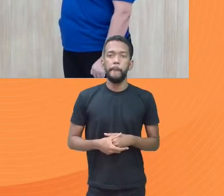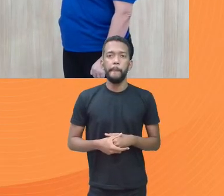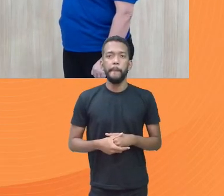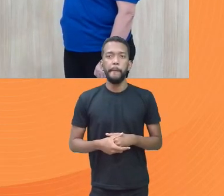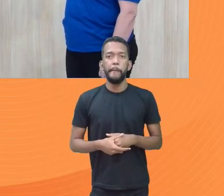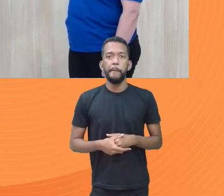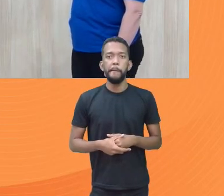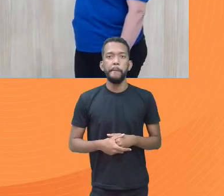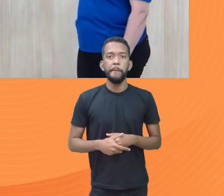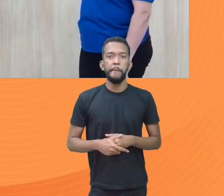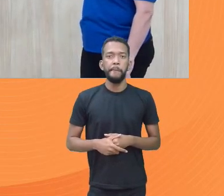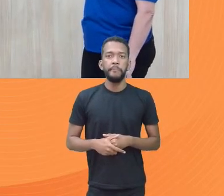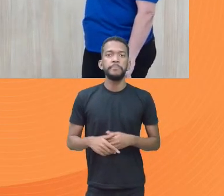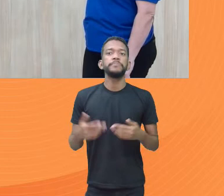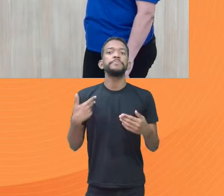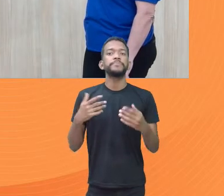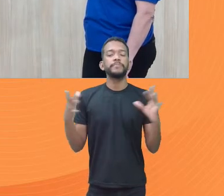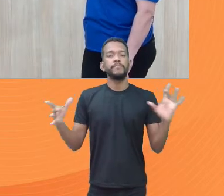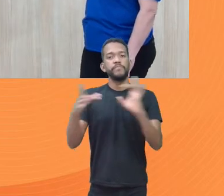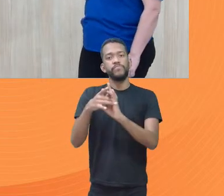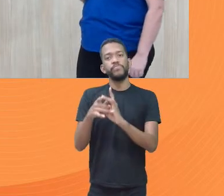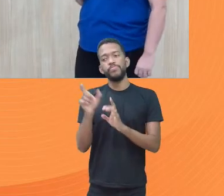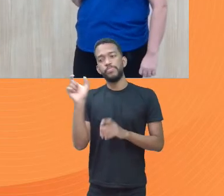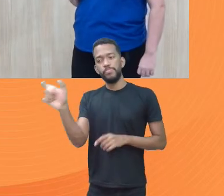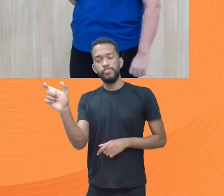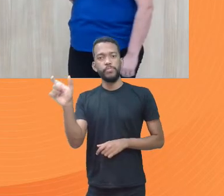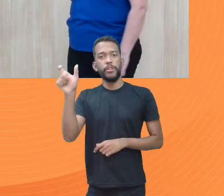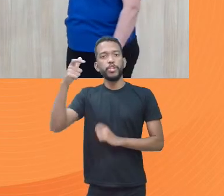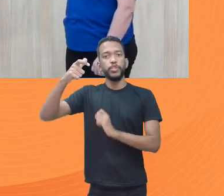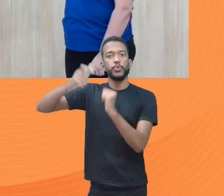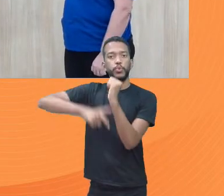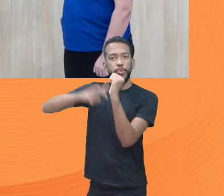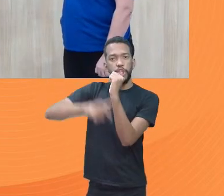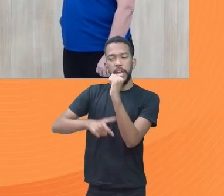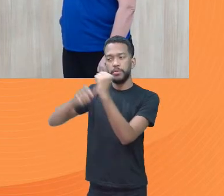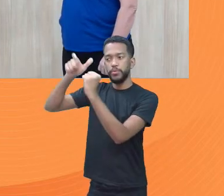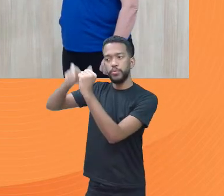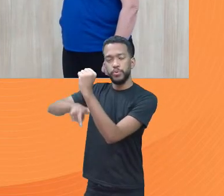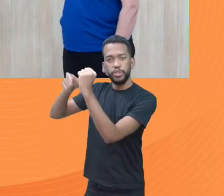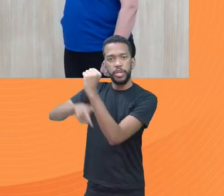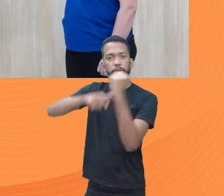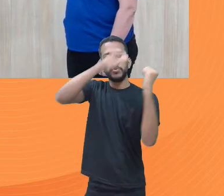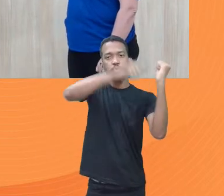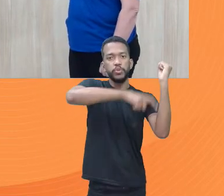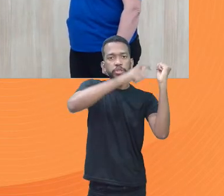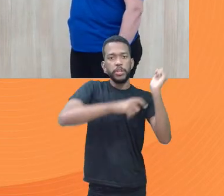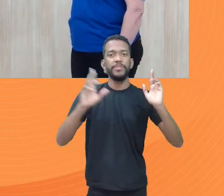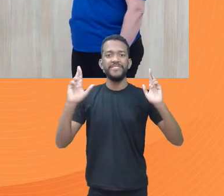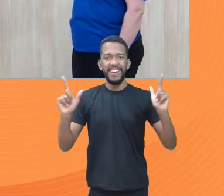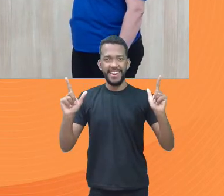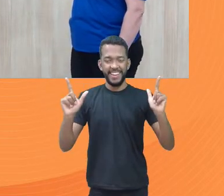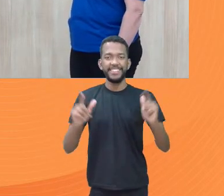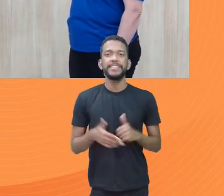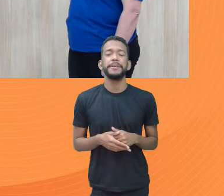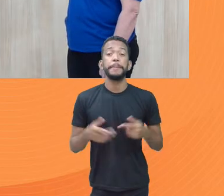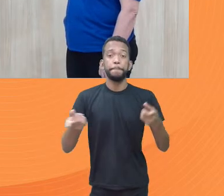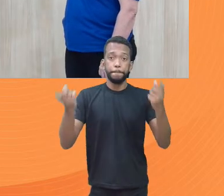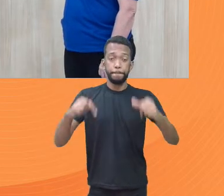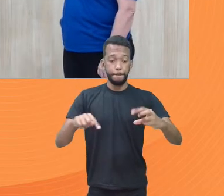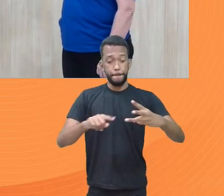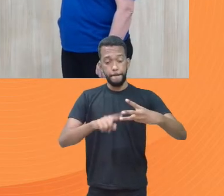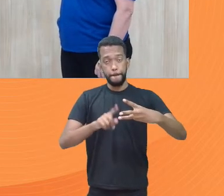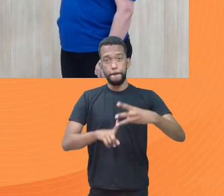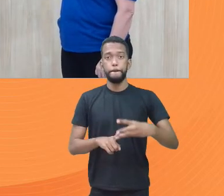i, liga orações com sujeitos diferentes. E a terceira é quando